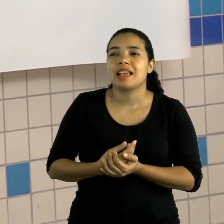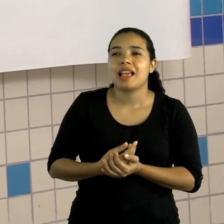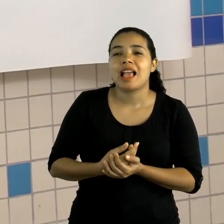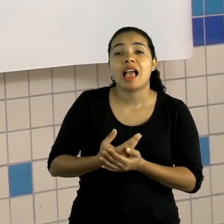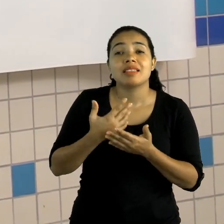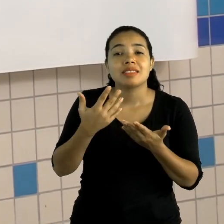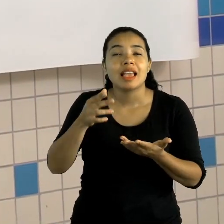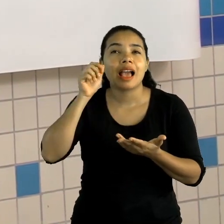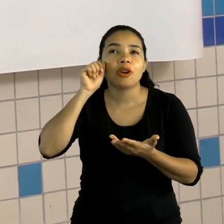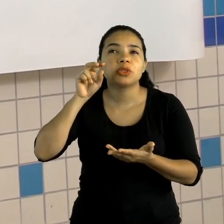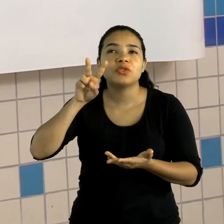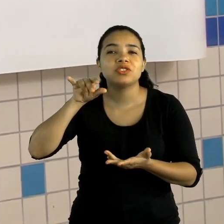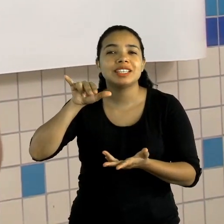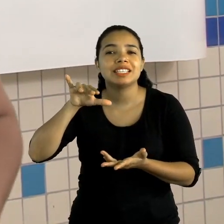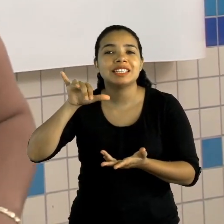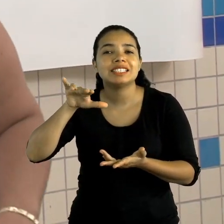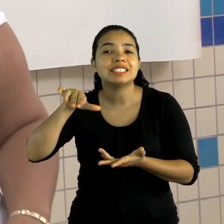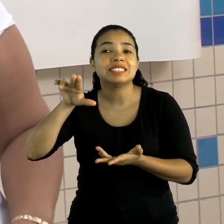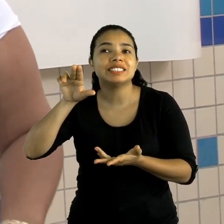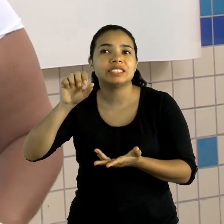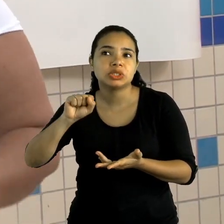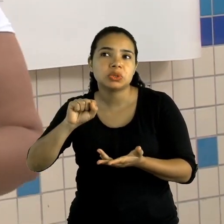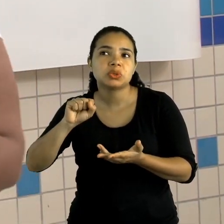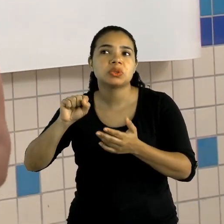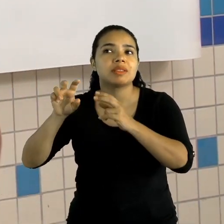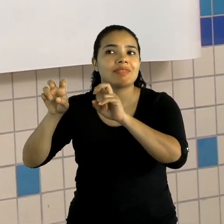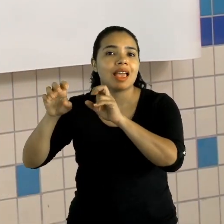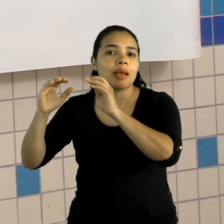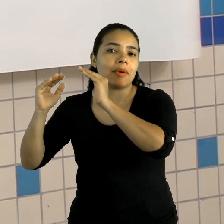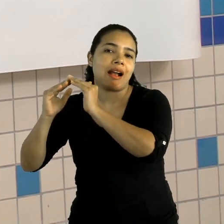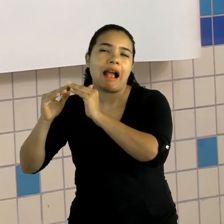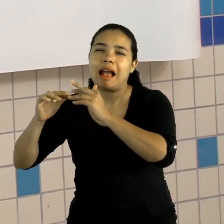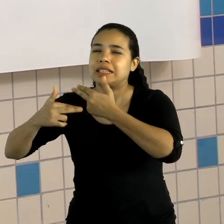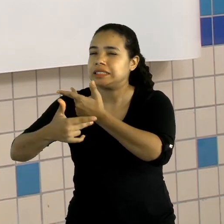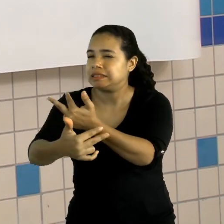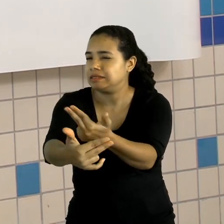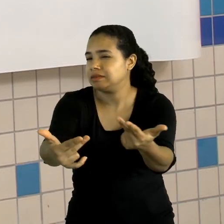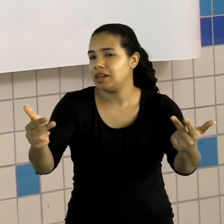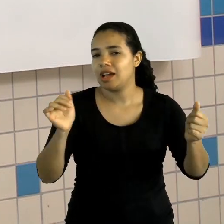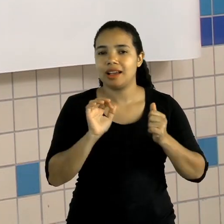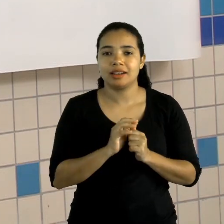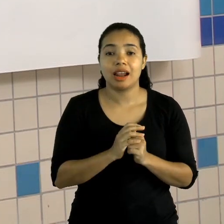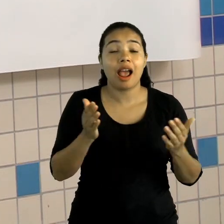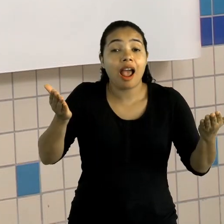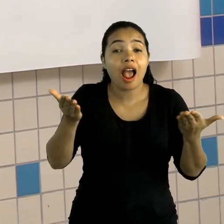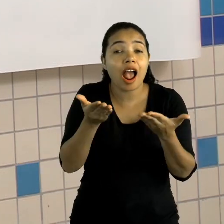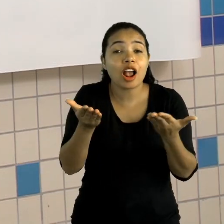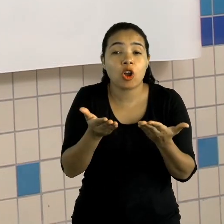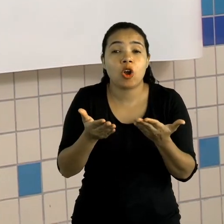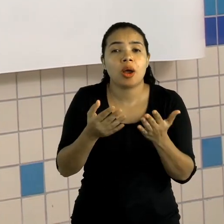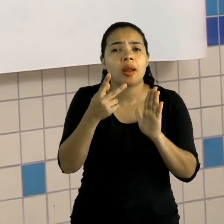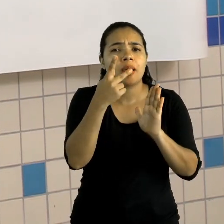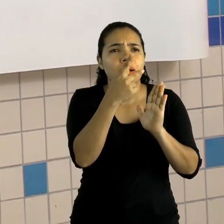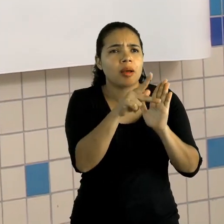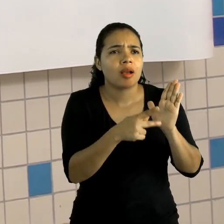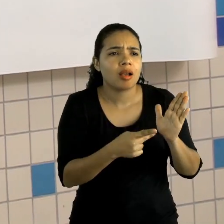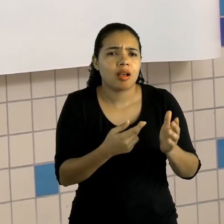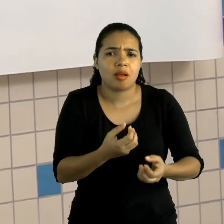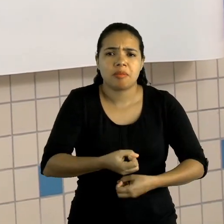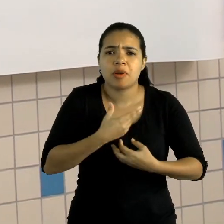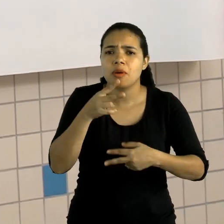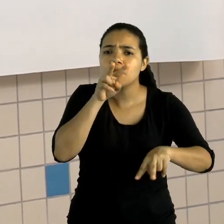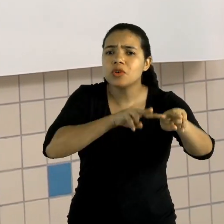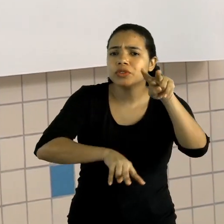de Moraes, A Casa e outros. E agora, poema visual. O que será um